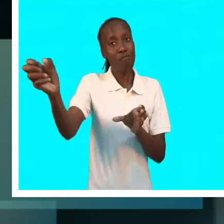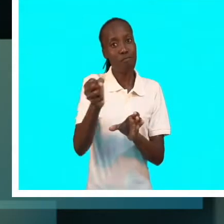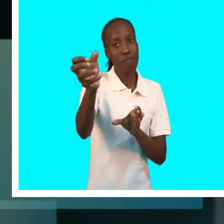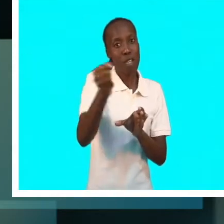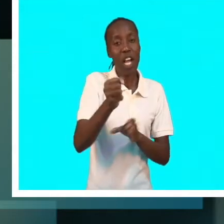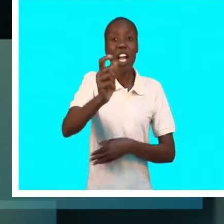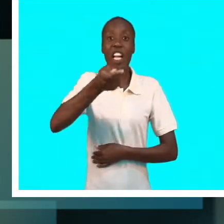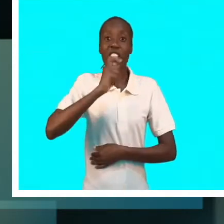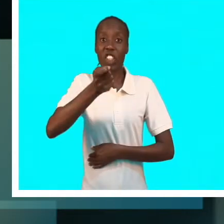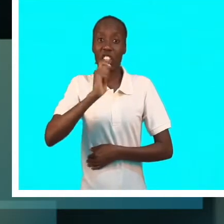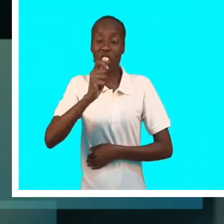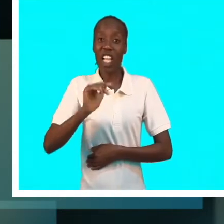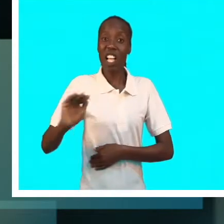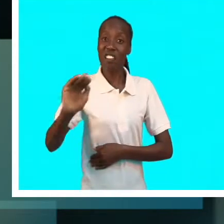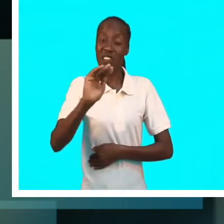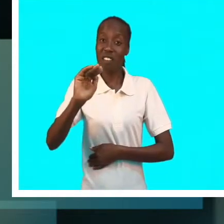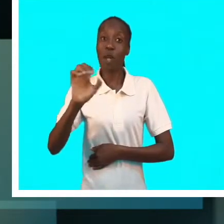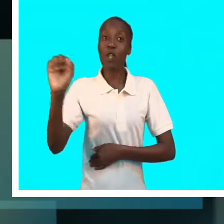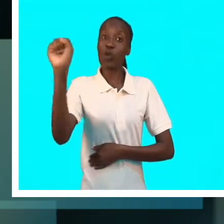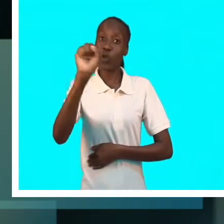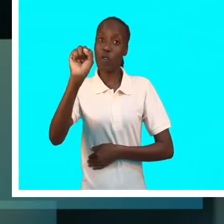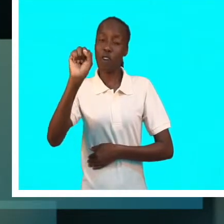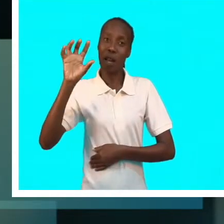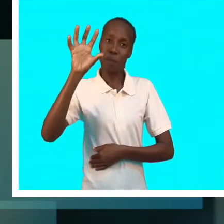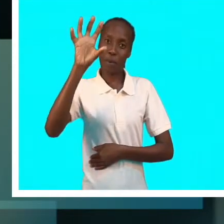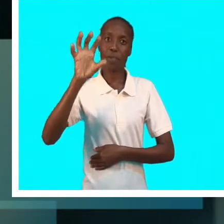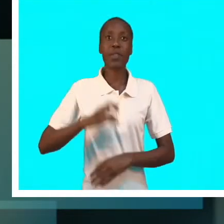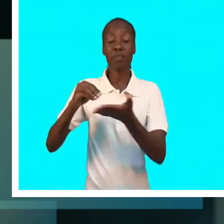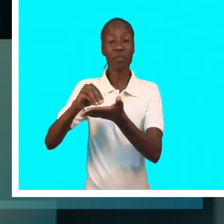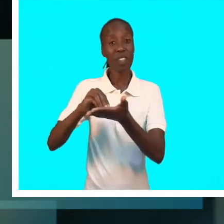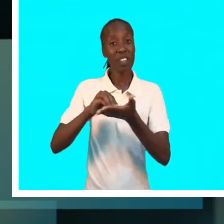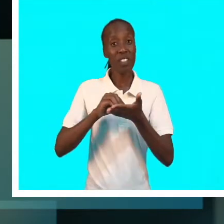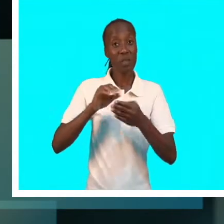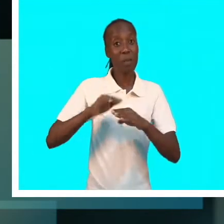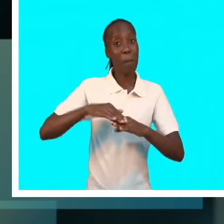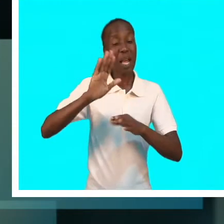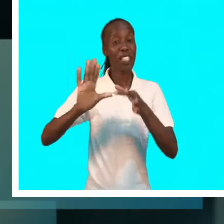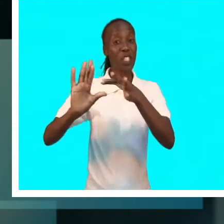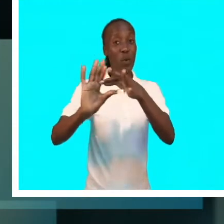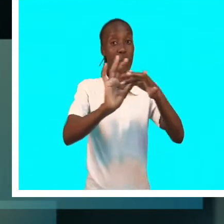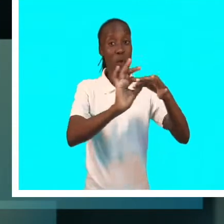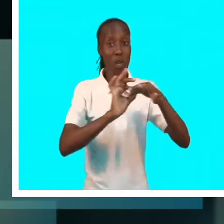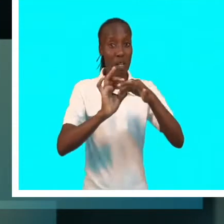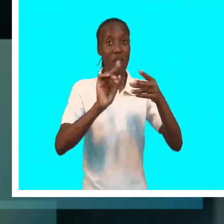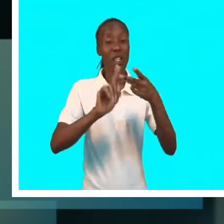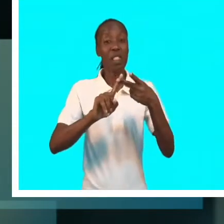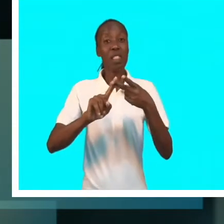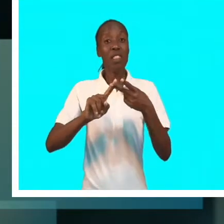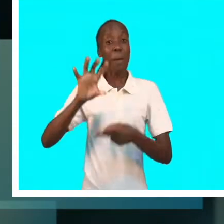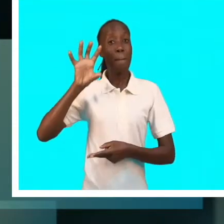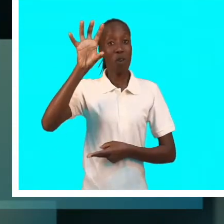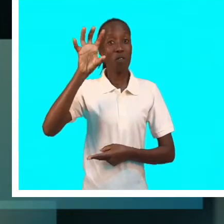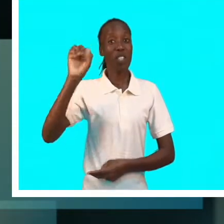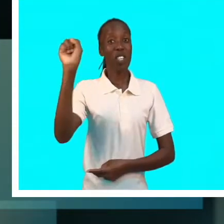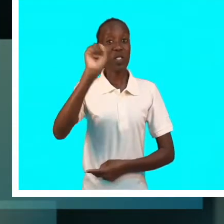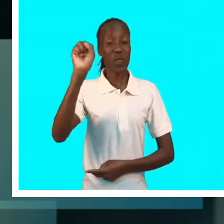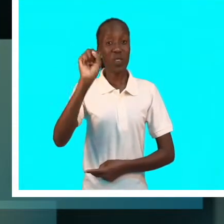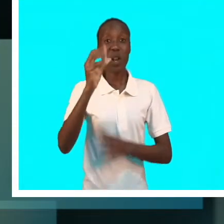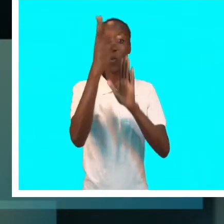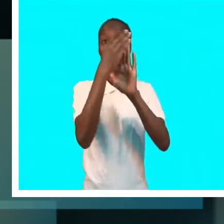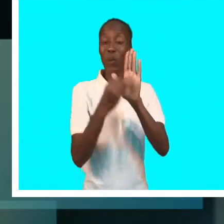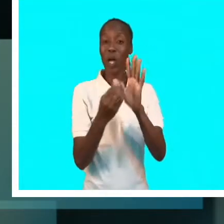e também de integrar os jornalistas da região de Sufala. Recebemos mais coordenadores da província de